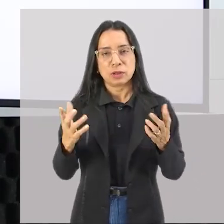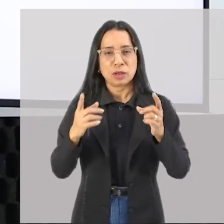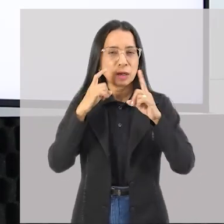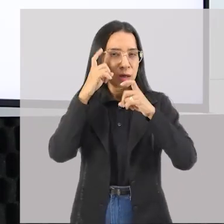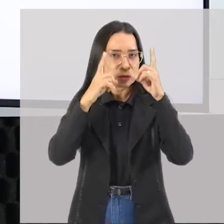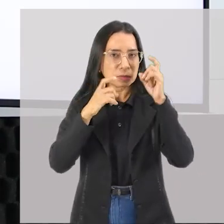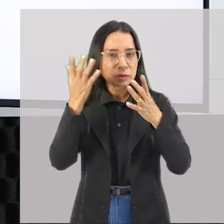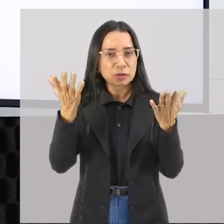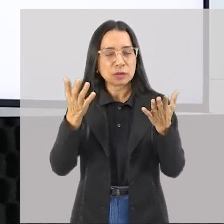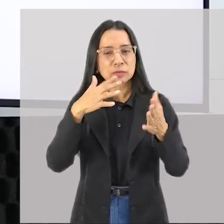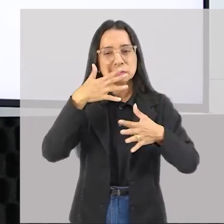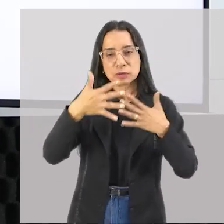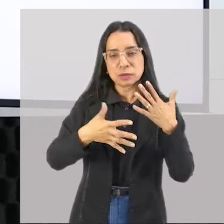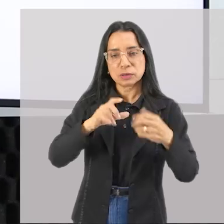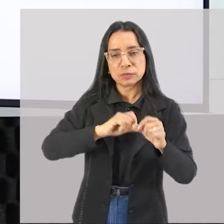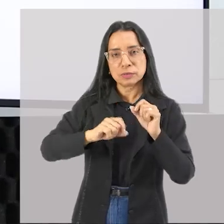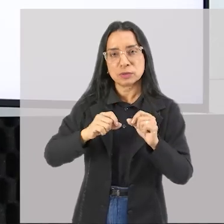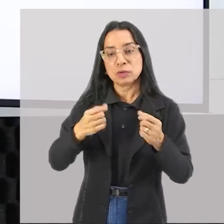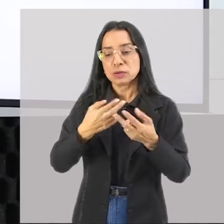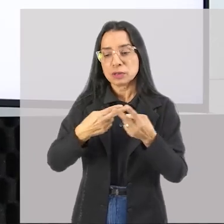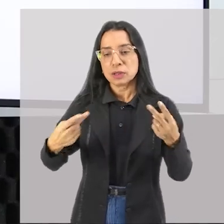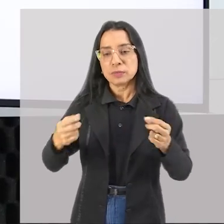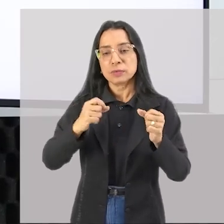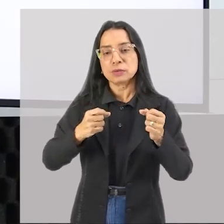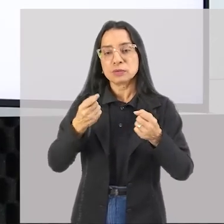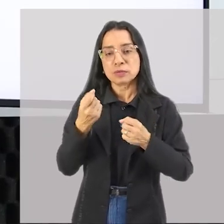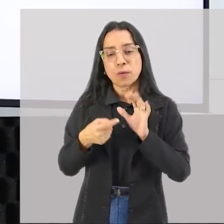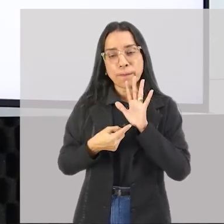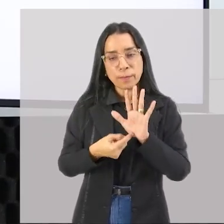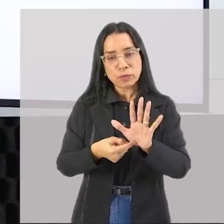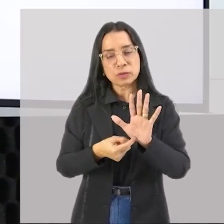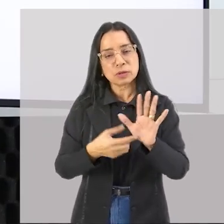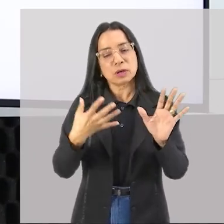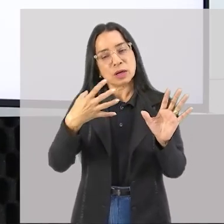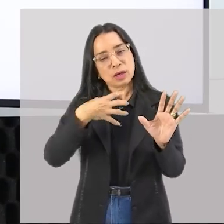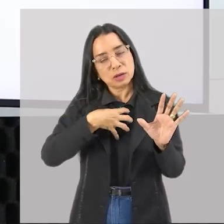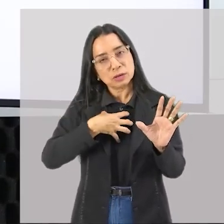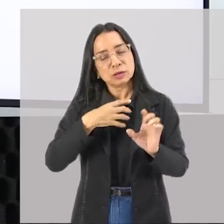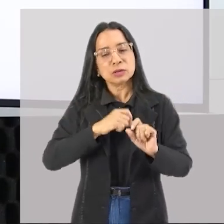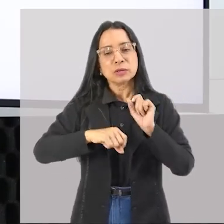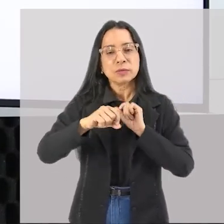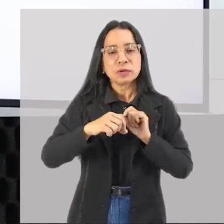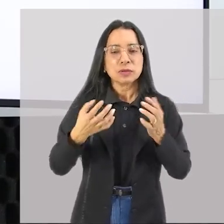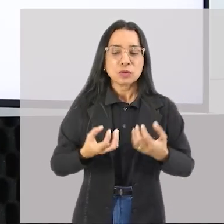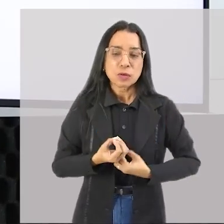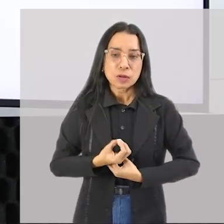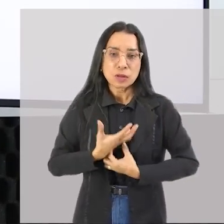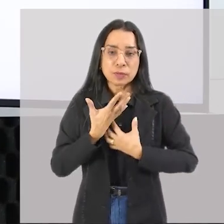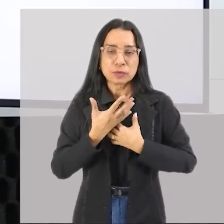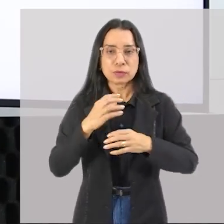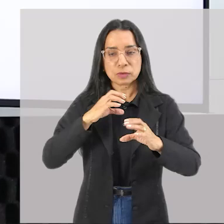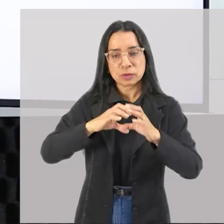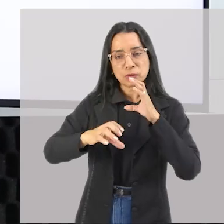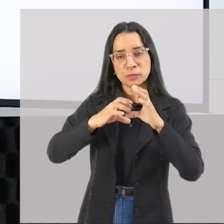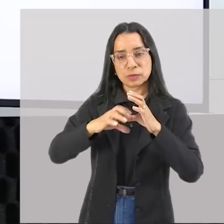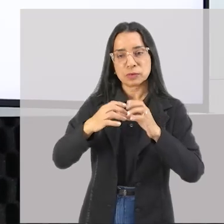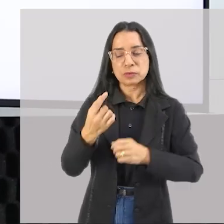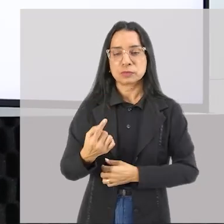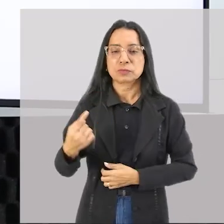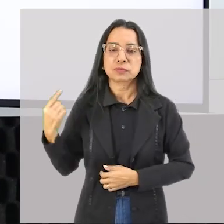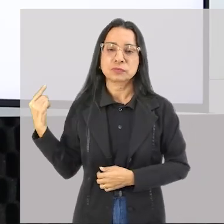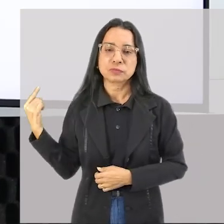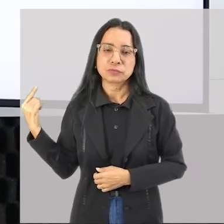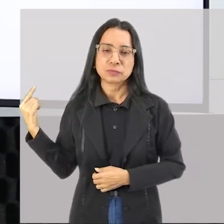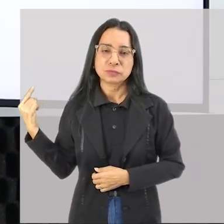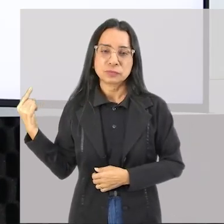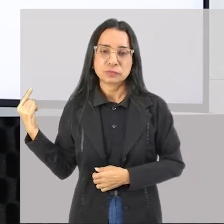vão expressar essas emoções ou essas intenções da comunicação. Por exemplo, em inglês a gente pode dizer you